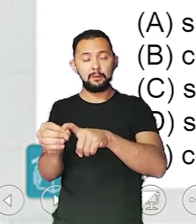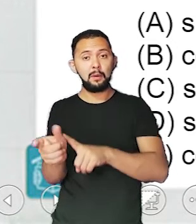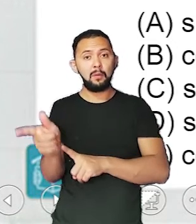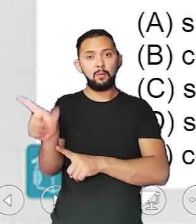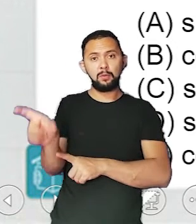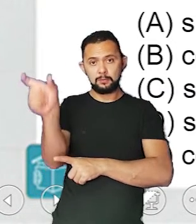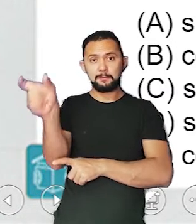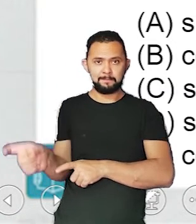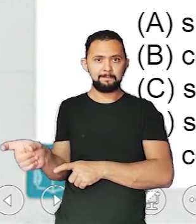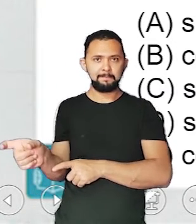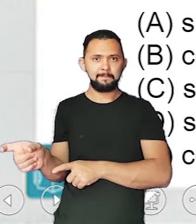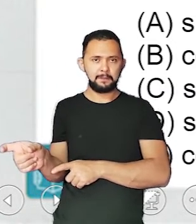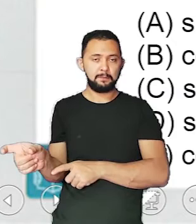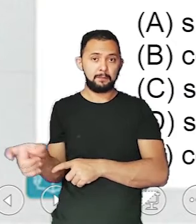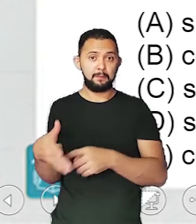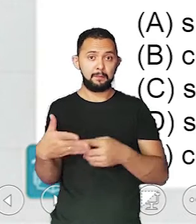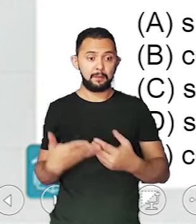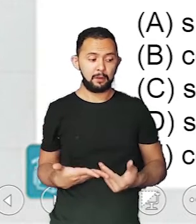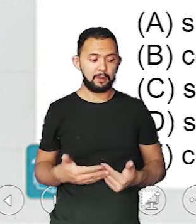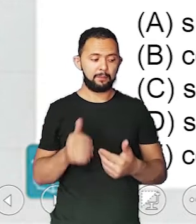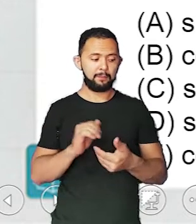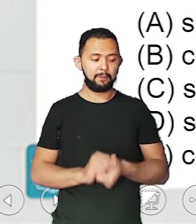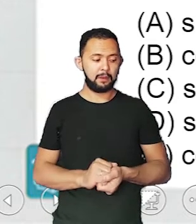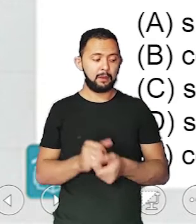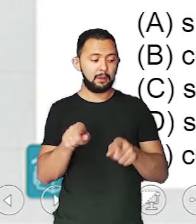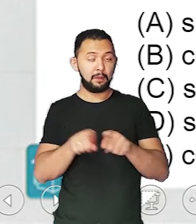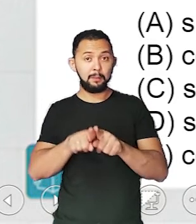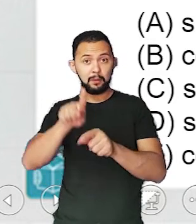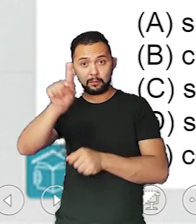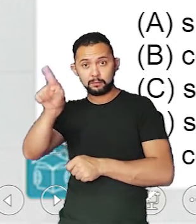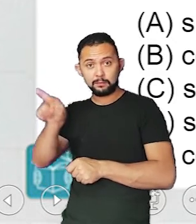Agora é Raimundo que amava Maria, certo? E esse outro que aqui,